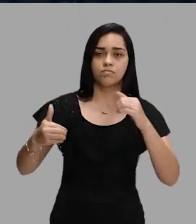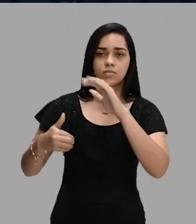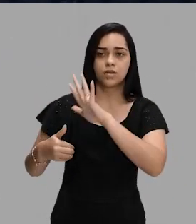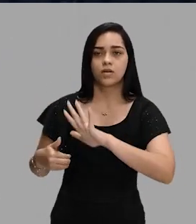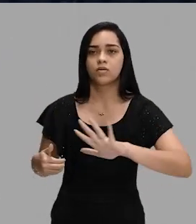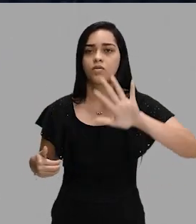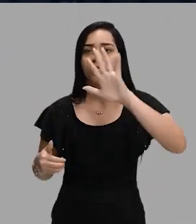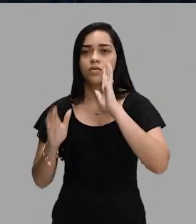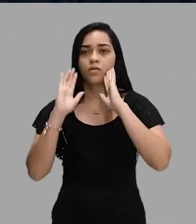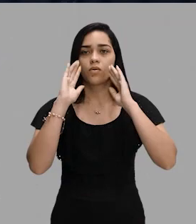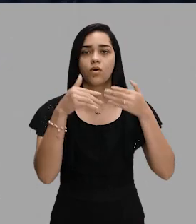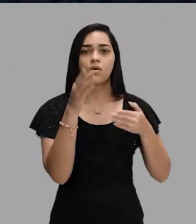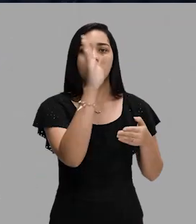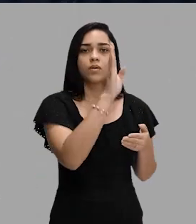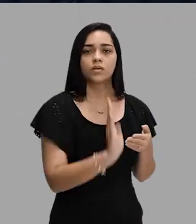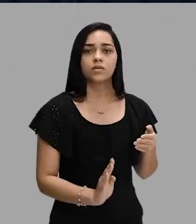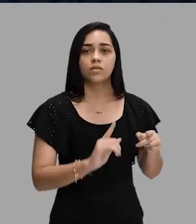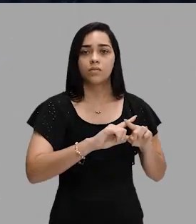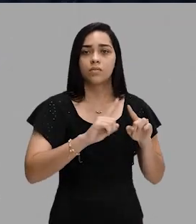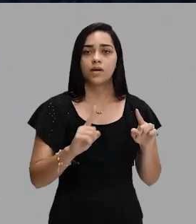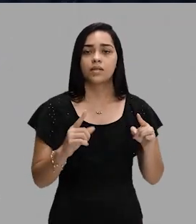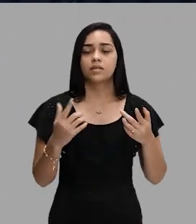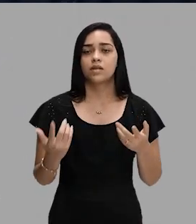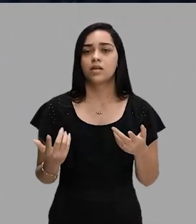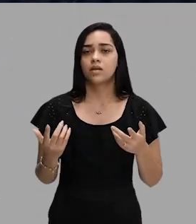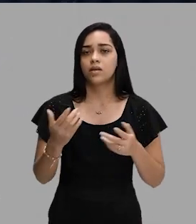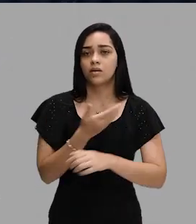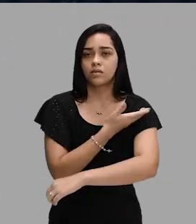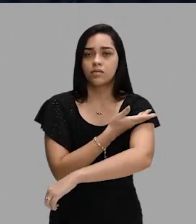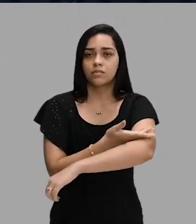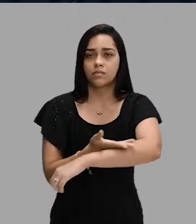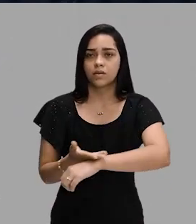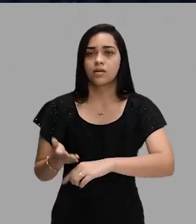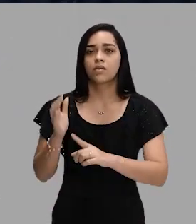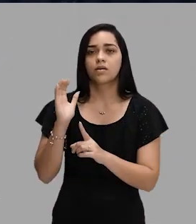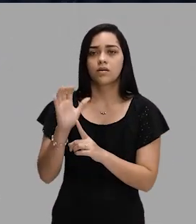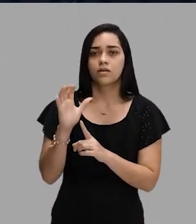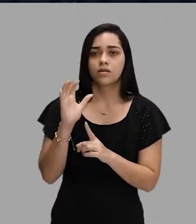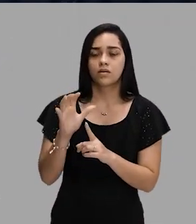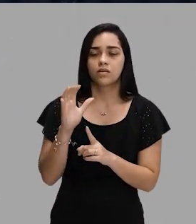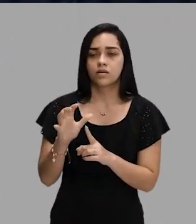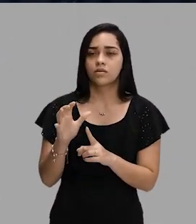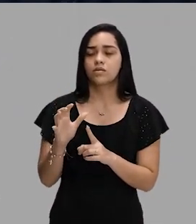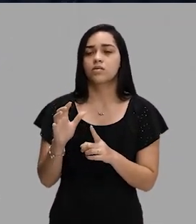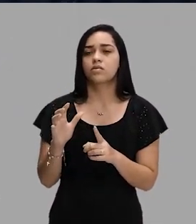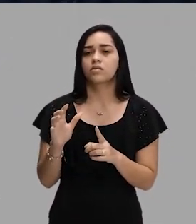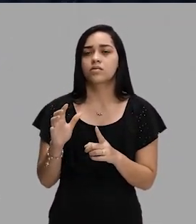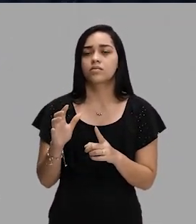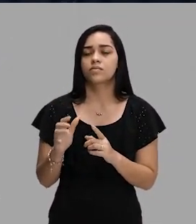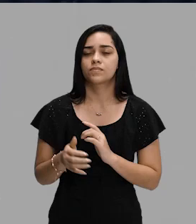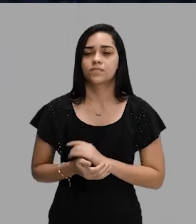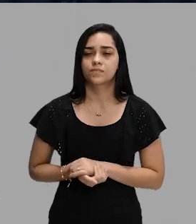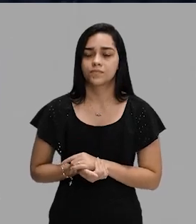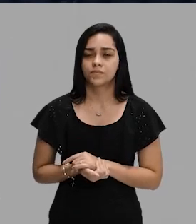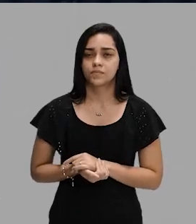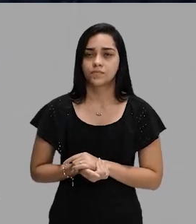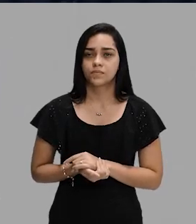se voltando mais para o Brasil. Porém, o branco faz parte, né? O colonizador é colocado aqui nessas histórias,